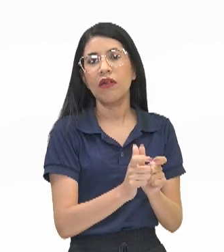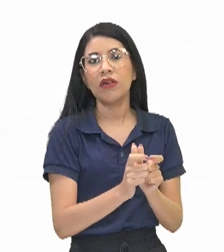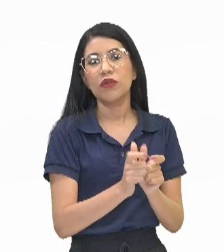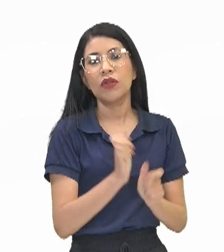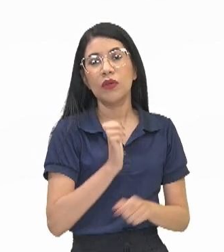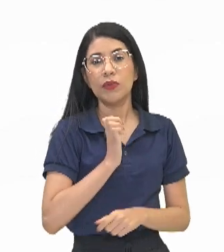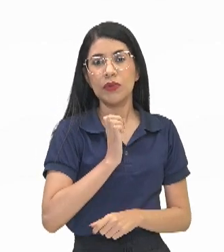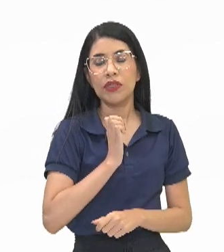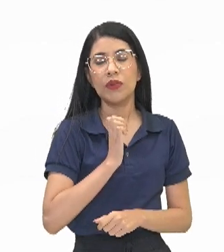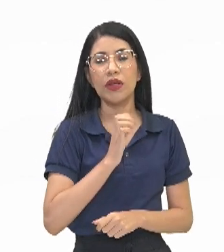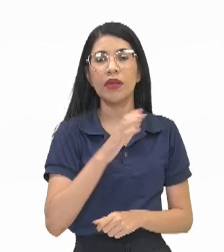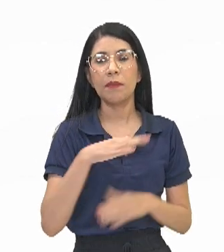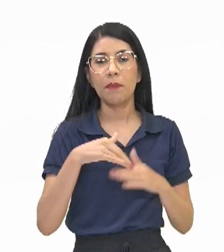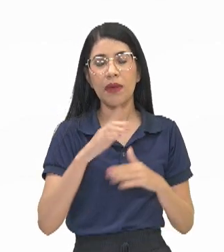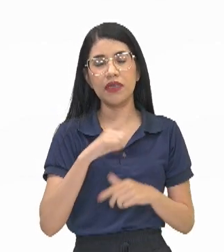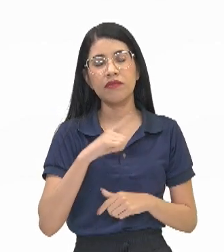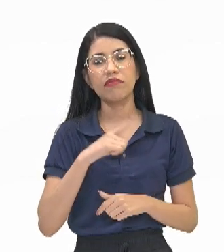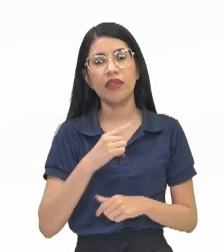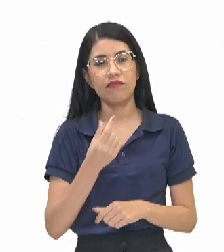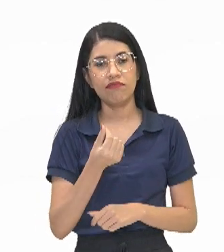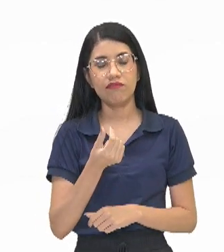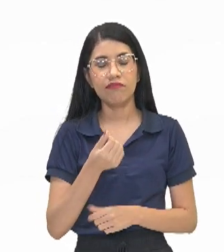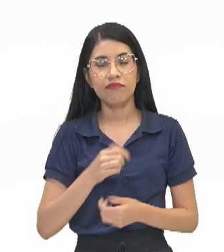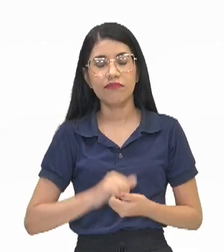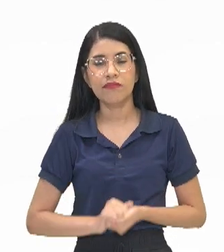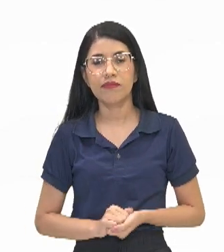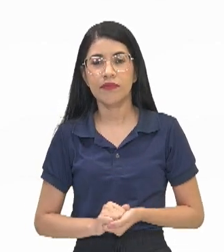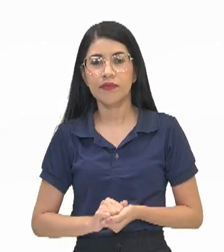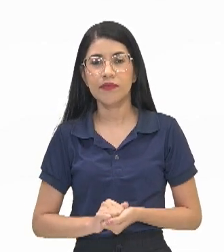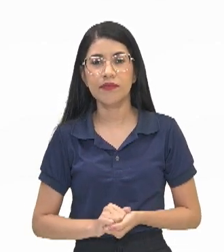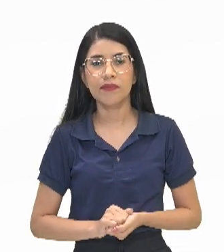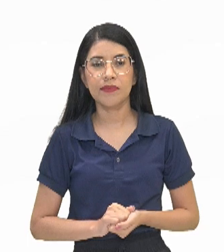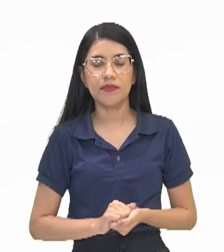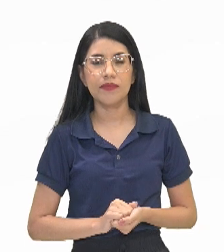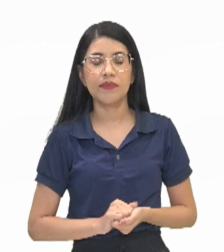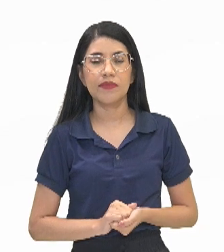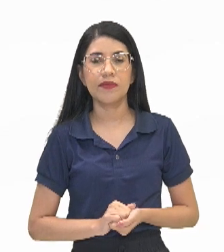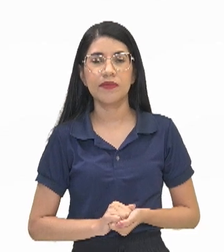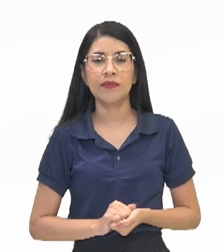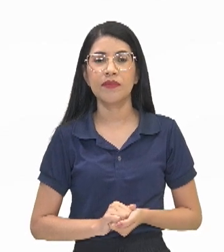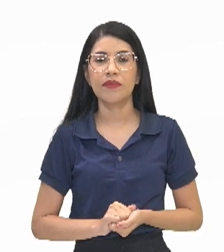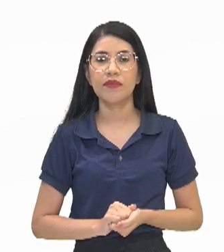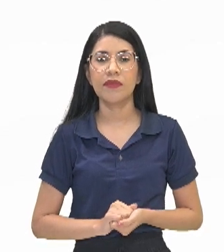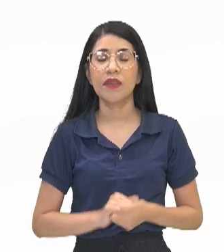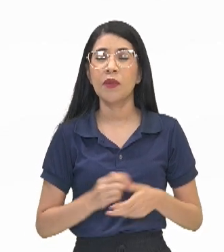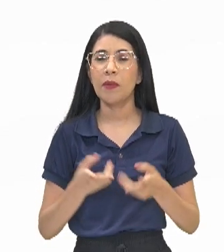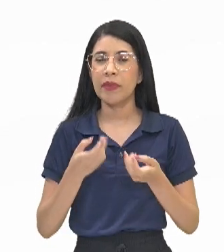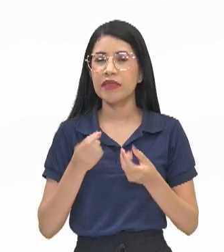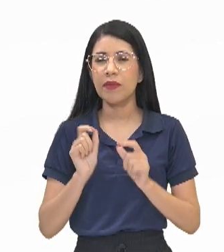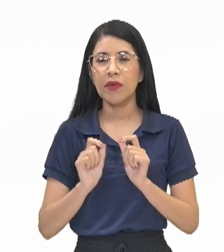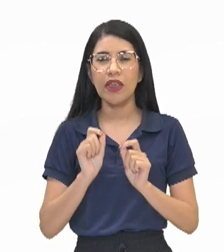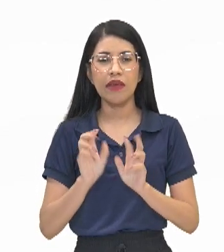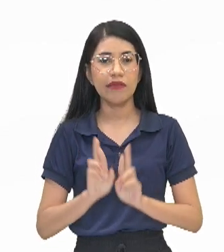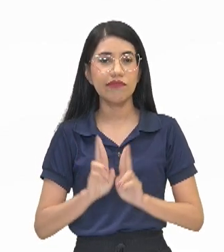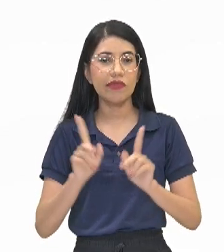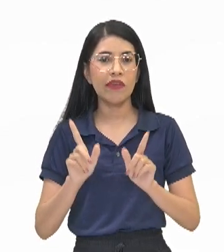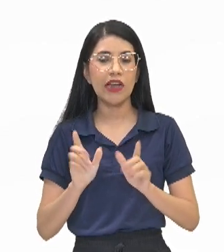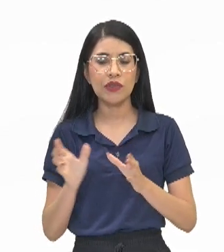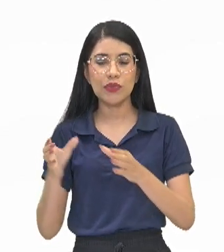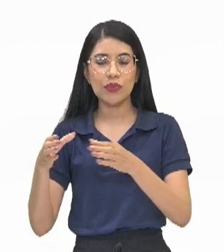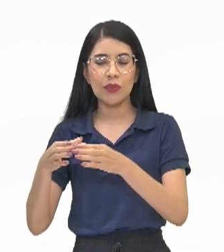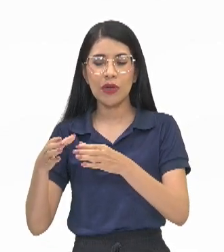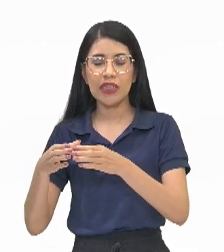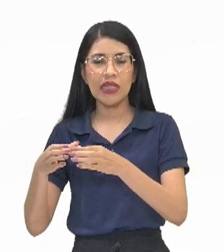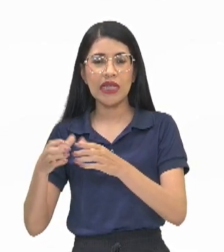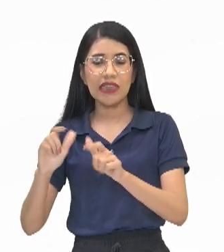são os grandes proprietários, né? Então, você vê que há uma contradição. Por que tantas pessoas trabalham